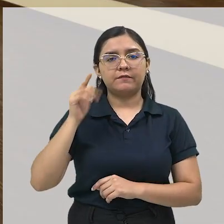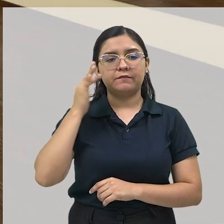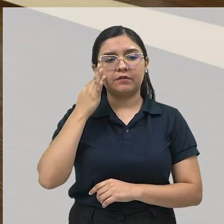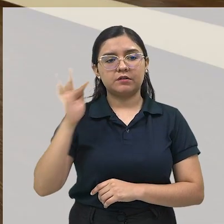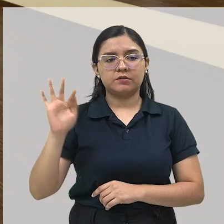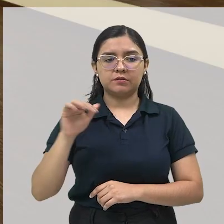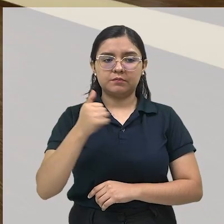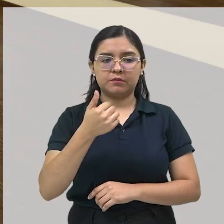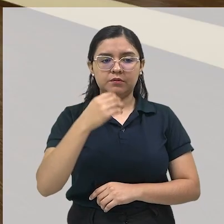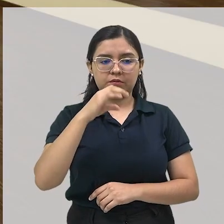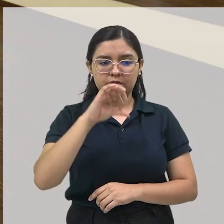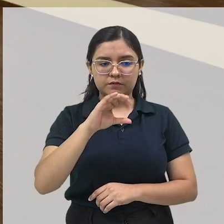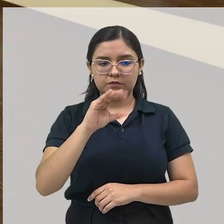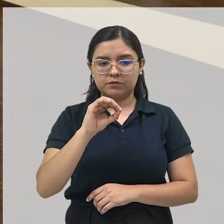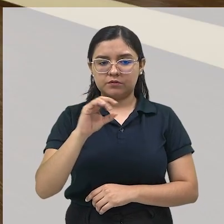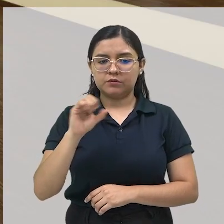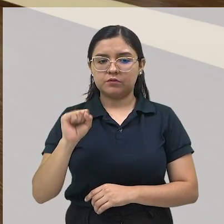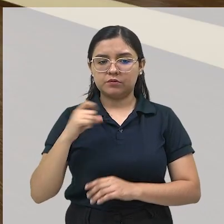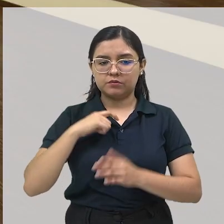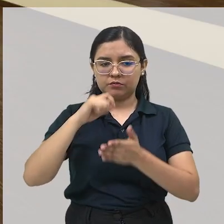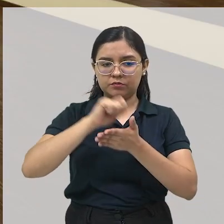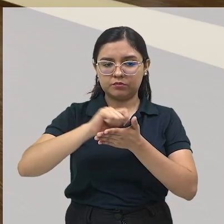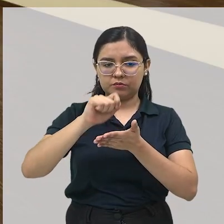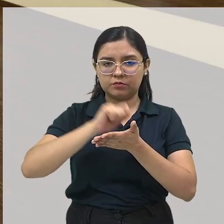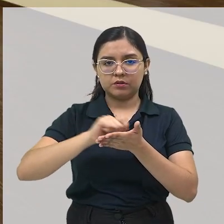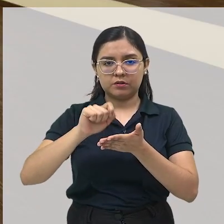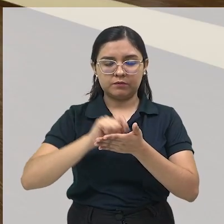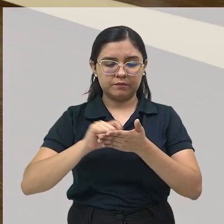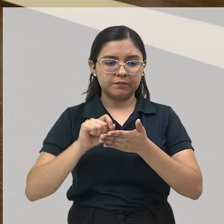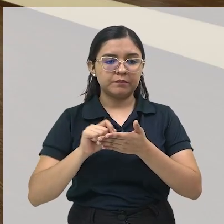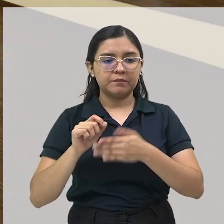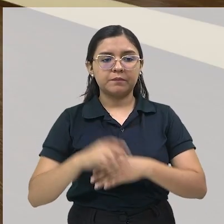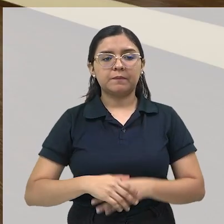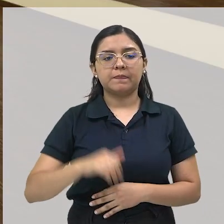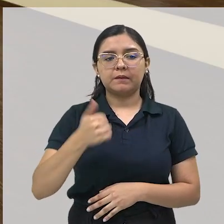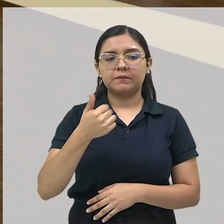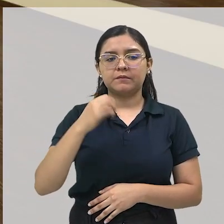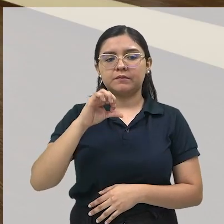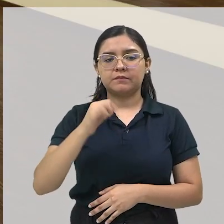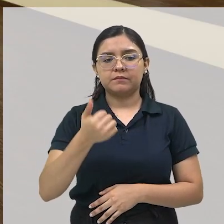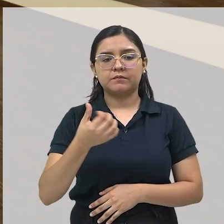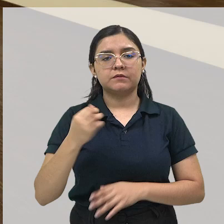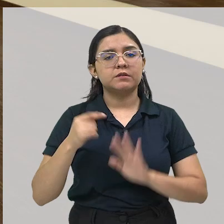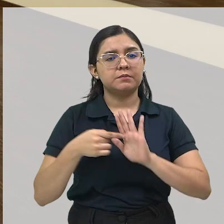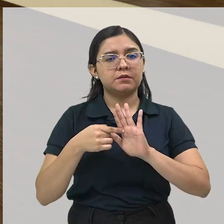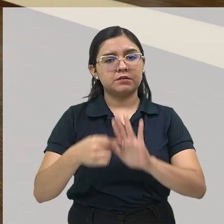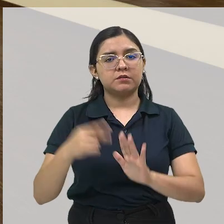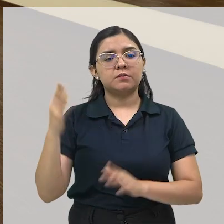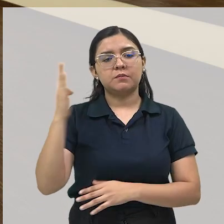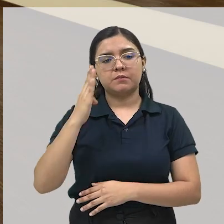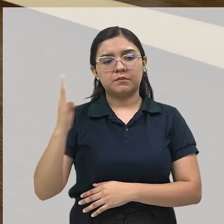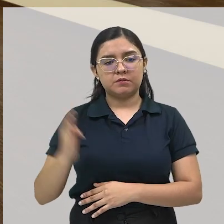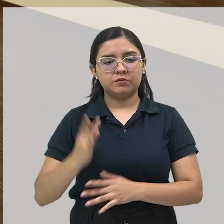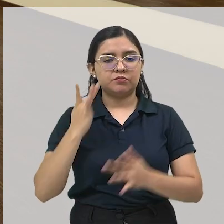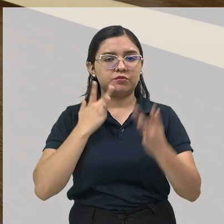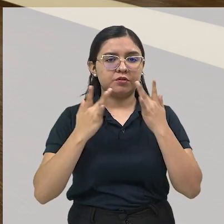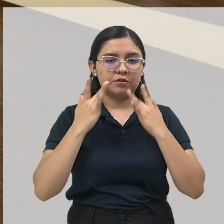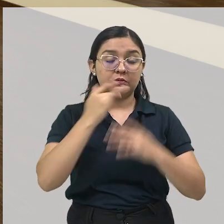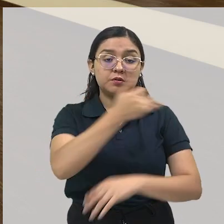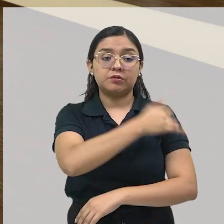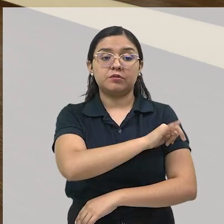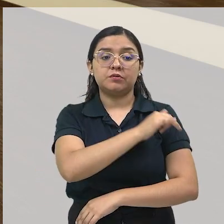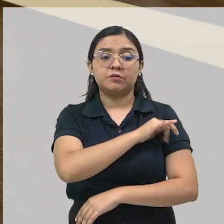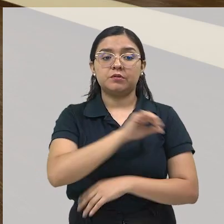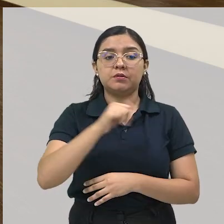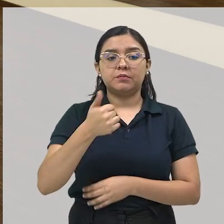Em 1908, ela escreve o livro The Dance. Em 1916, ela se apresenta no Brasil, no Teatro Municipal do Rio de Janeiro.